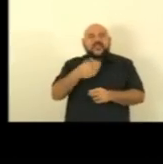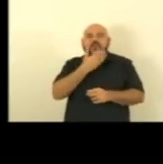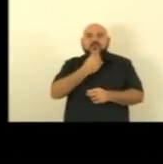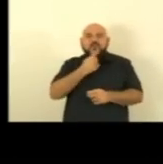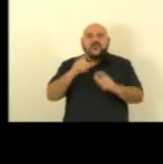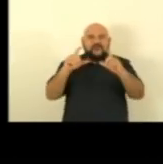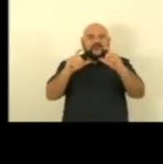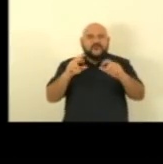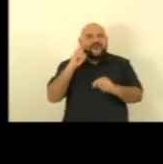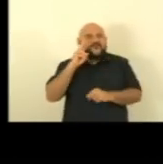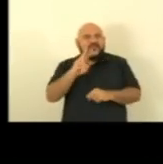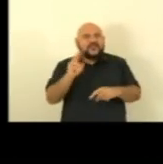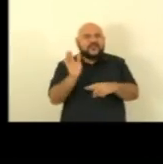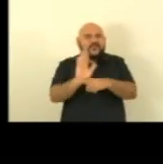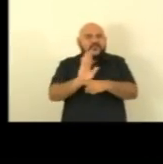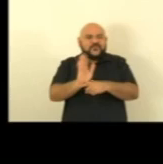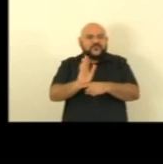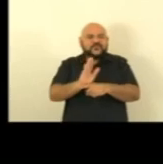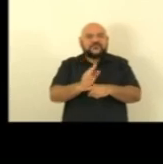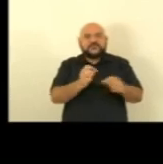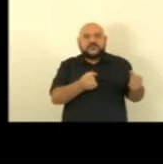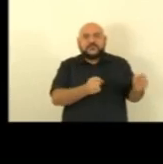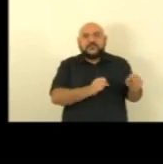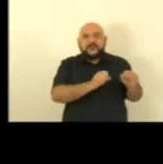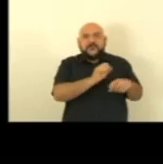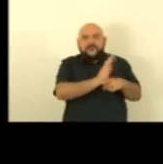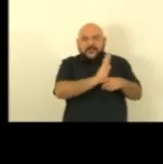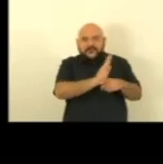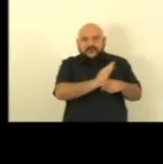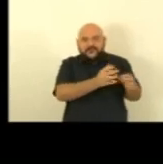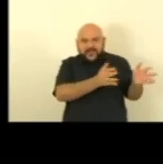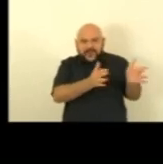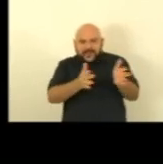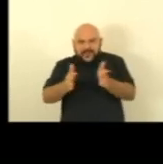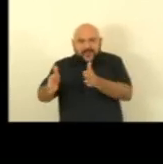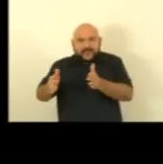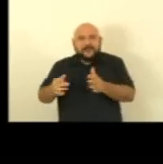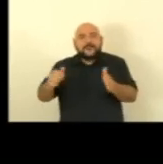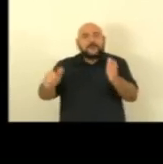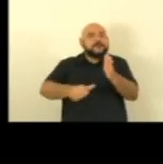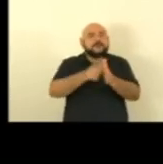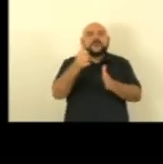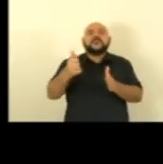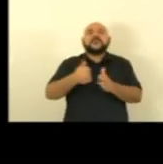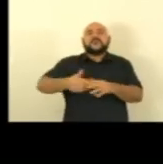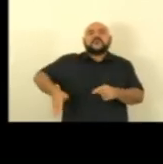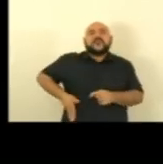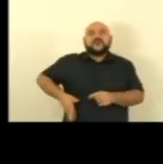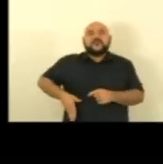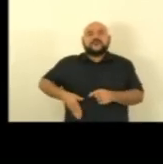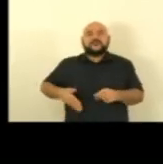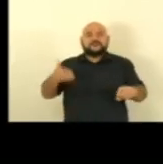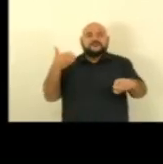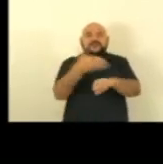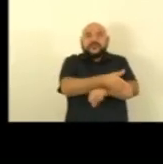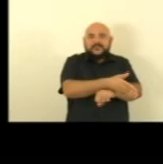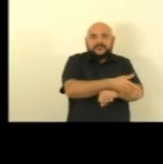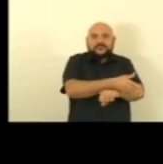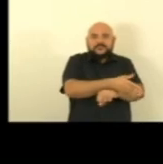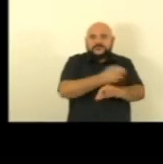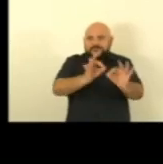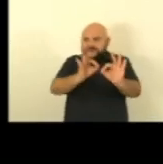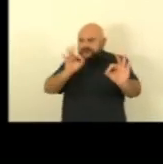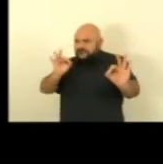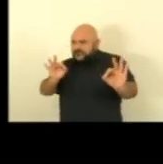Acompanhe o vídeo. Na sala chega o primeiro vândalo. Imediatamente com esse invasor, vem logo atrás o Adriano Machado, que